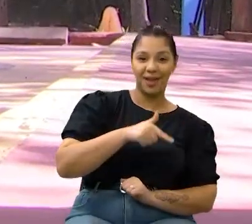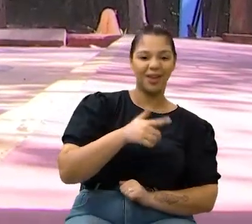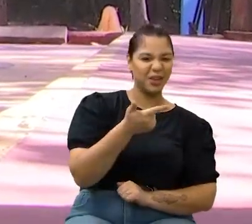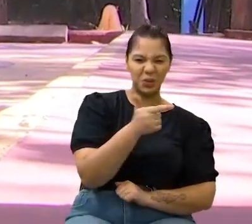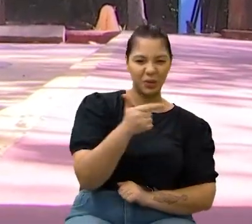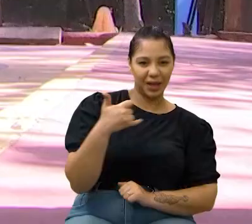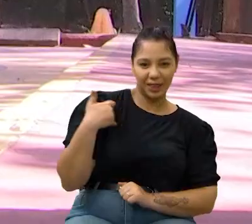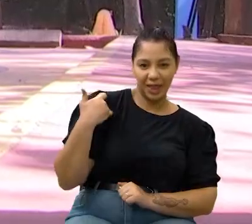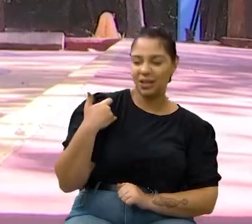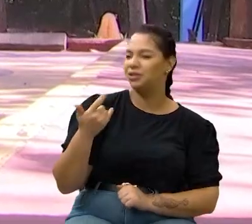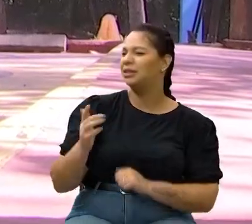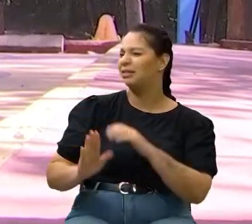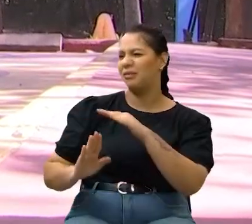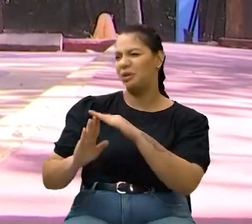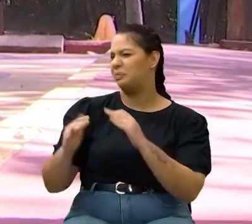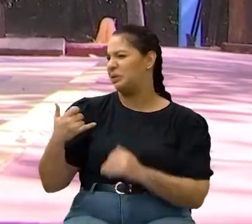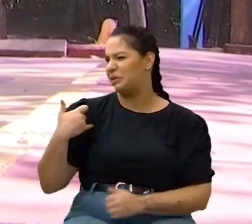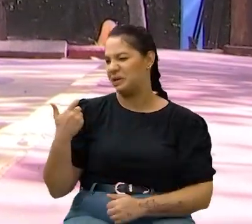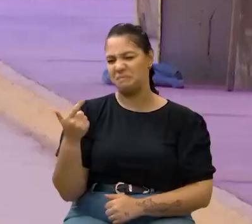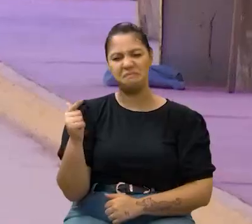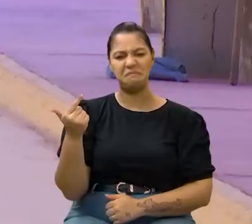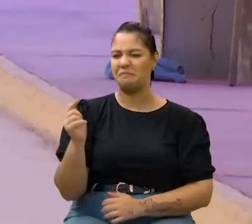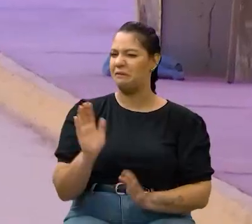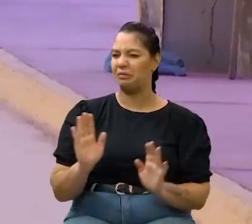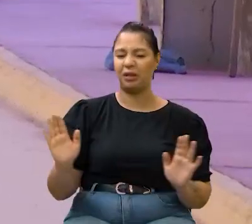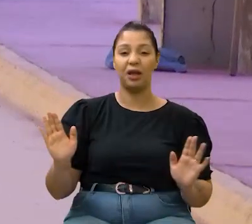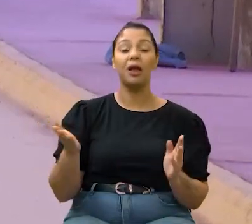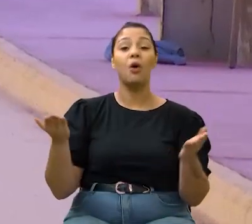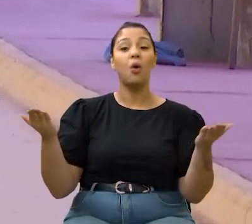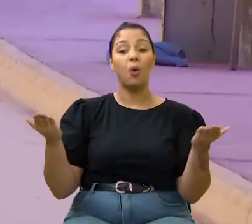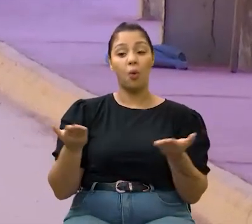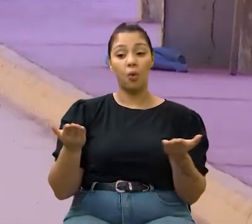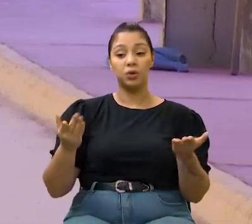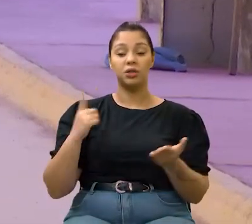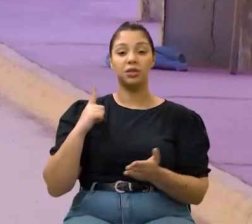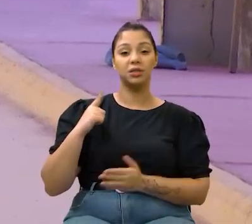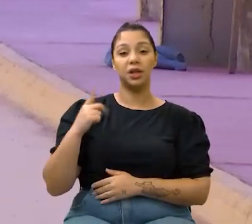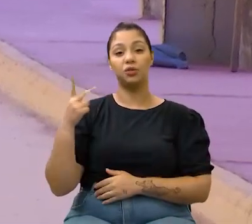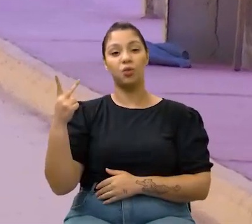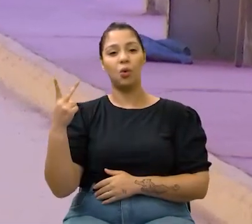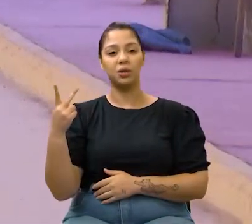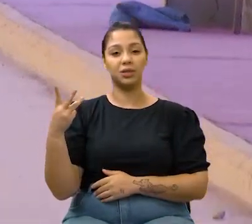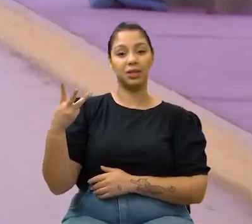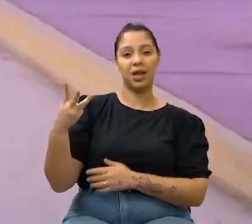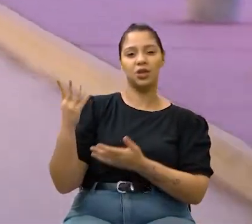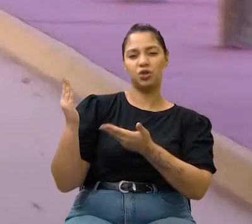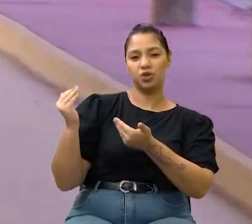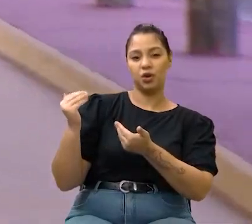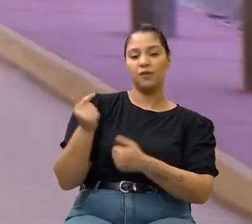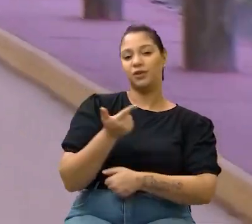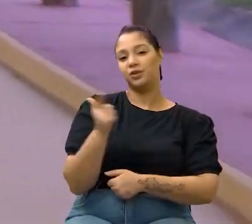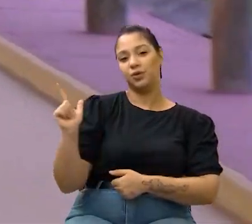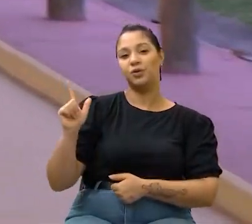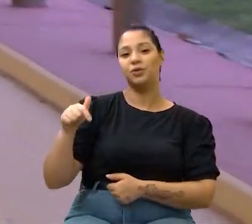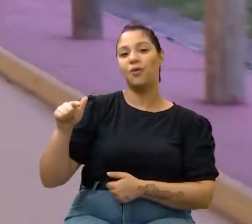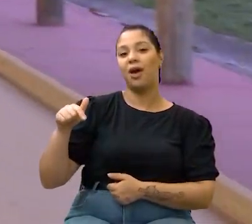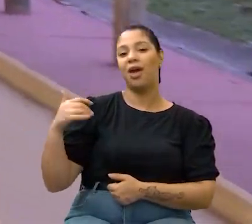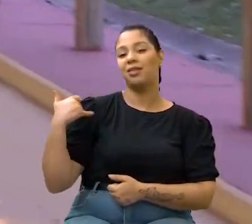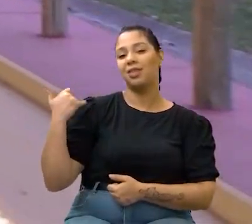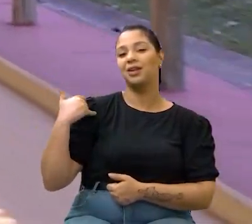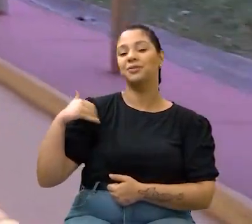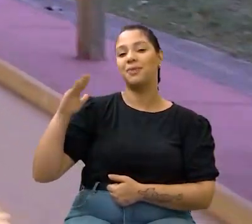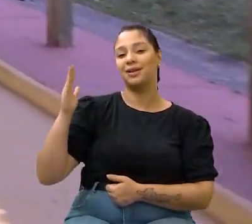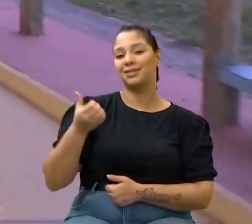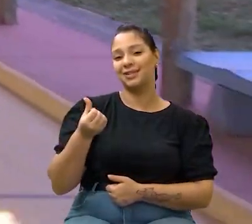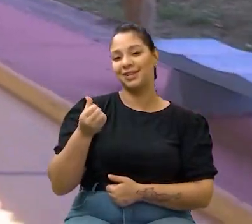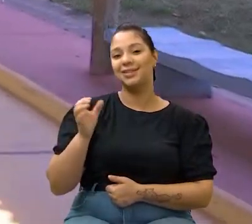né? Não tem limite de idade. Hoje a gente tem aqui acho que uns 2 ou 3 jovens só, o resto é tudo acima de